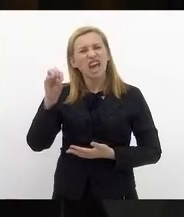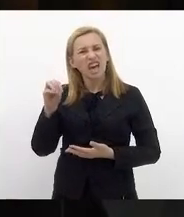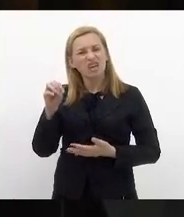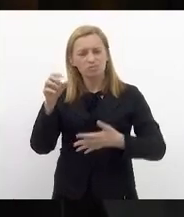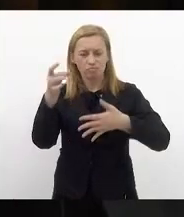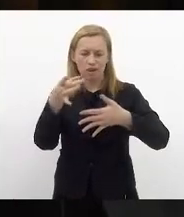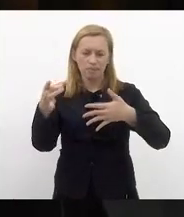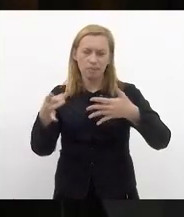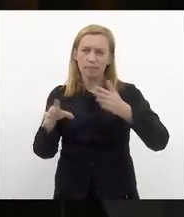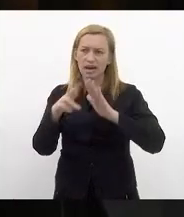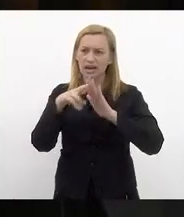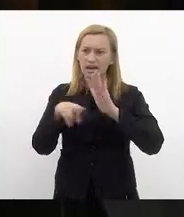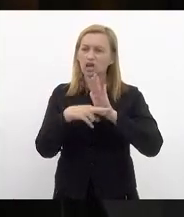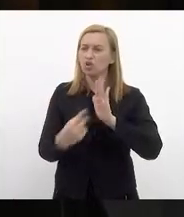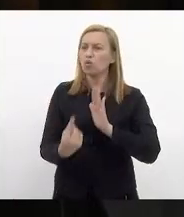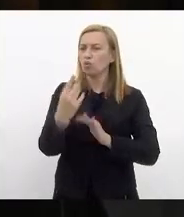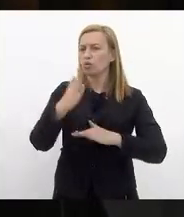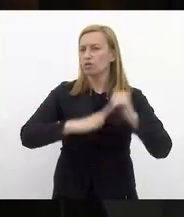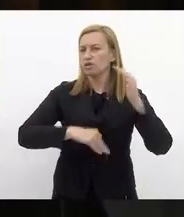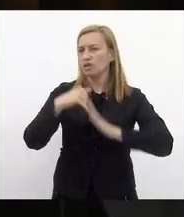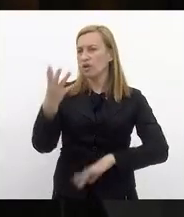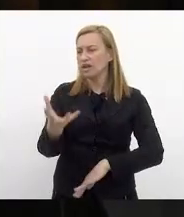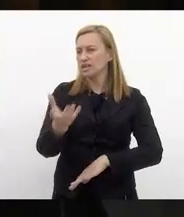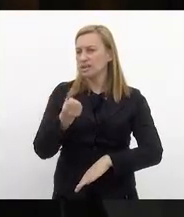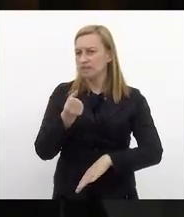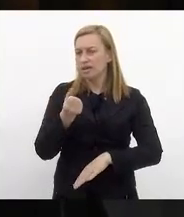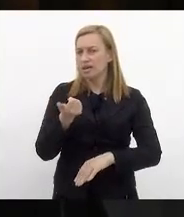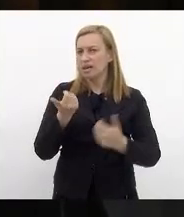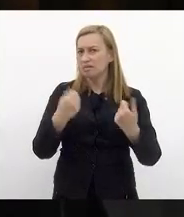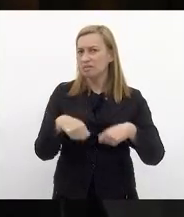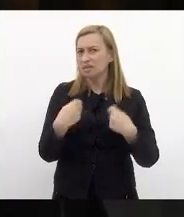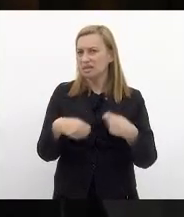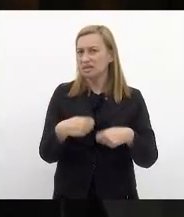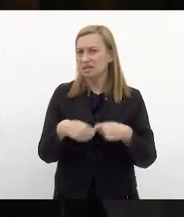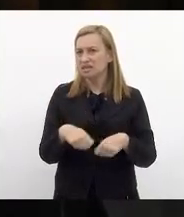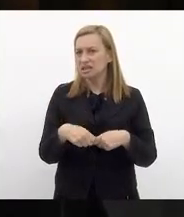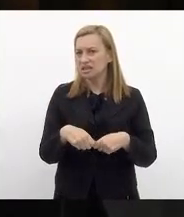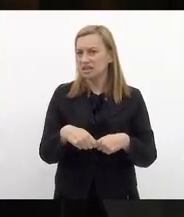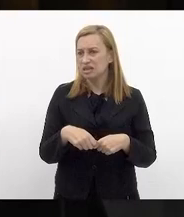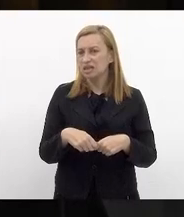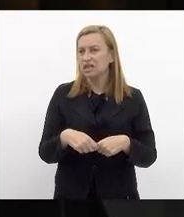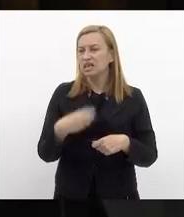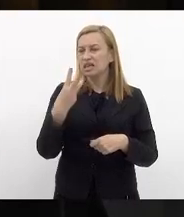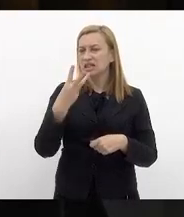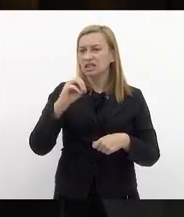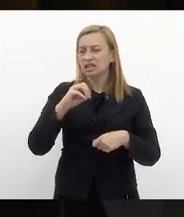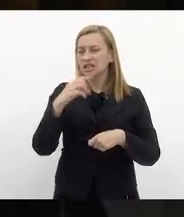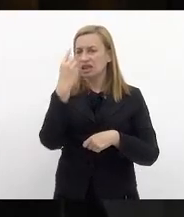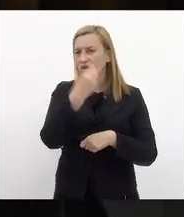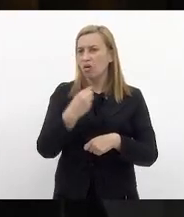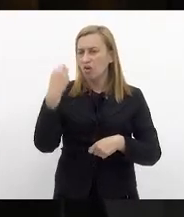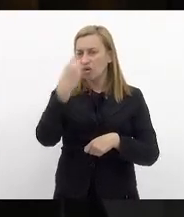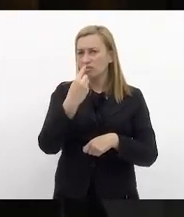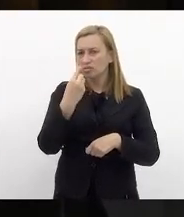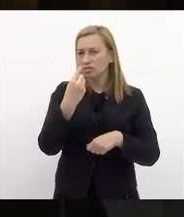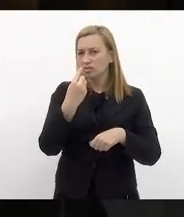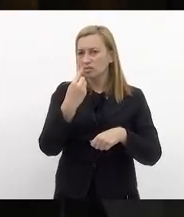para o profissional receber o triênio, ele tem que se submeter a 30 horas de qualificação por